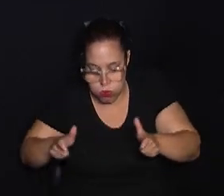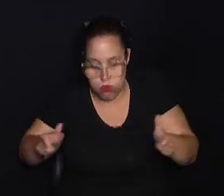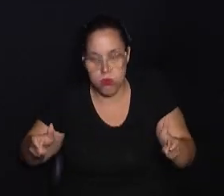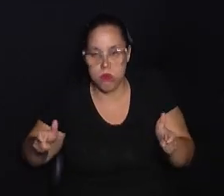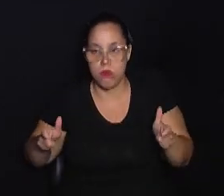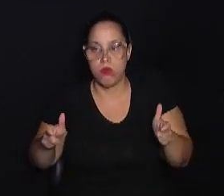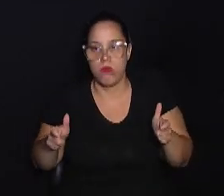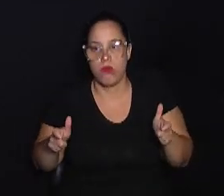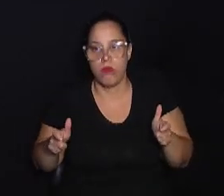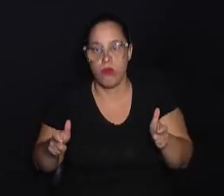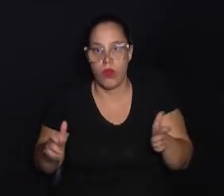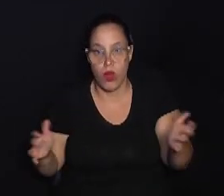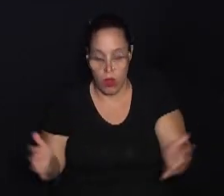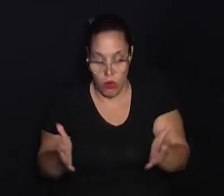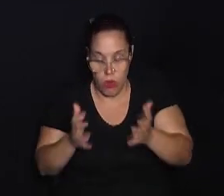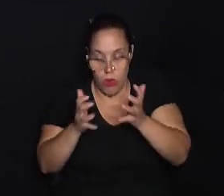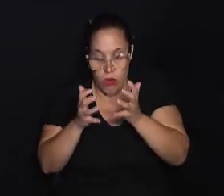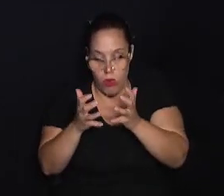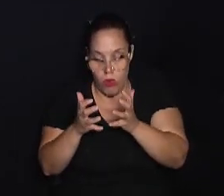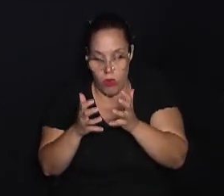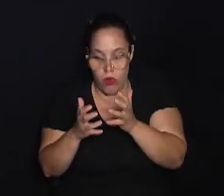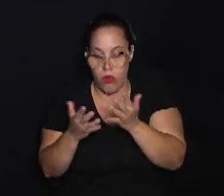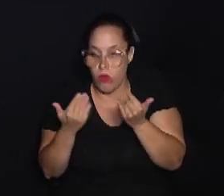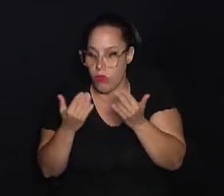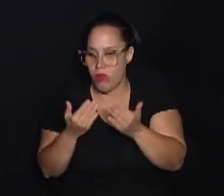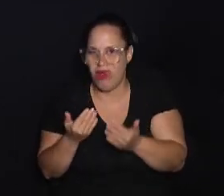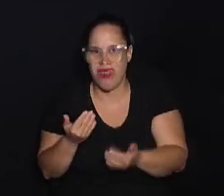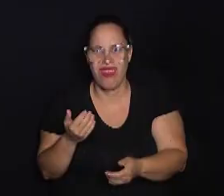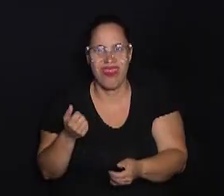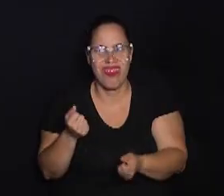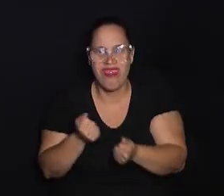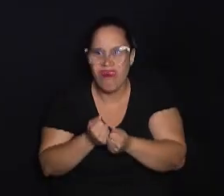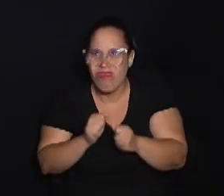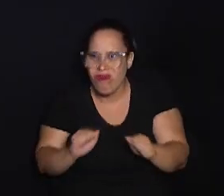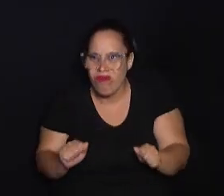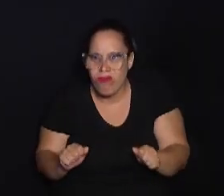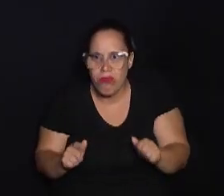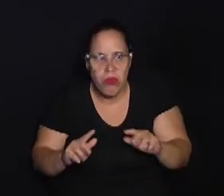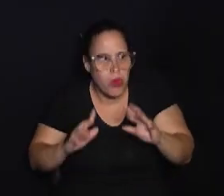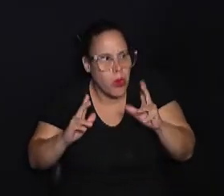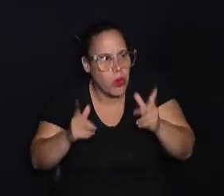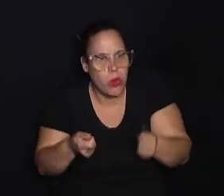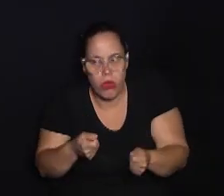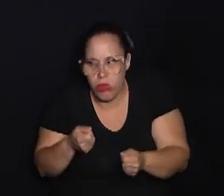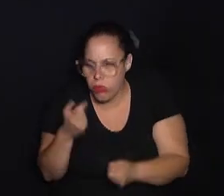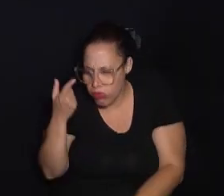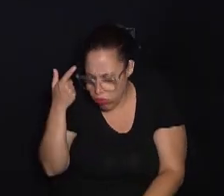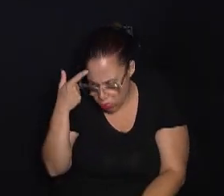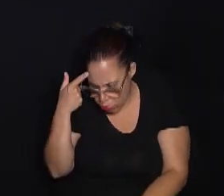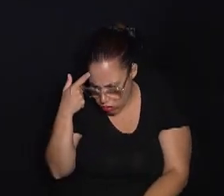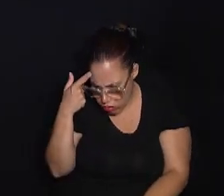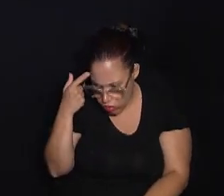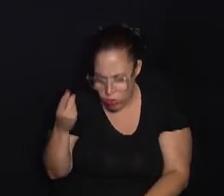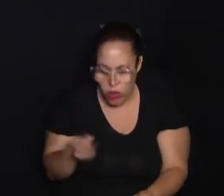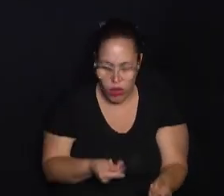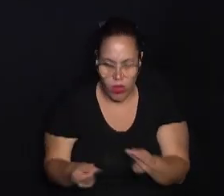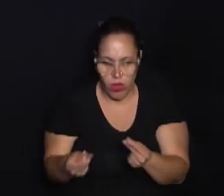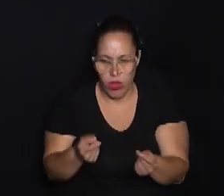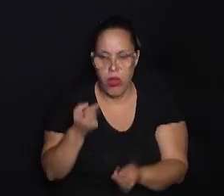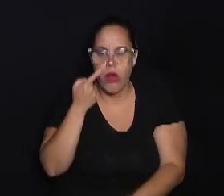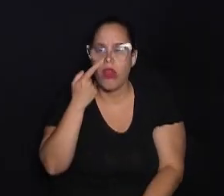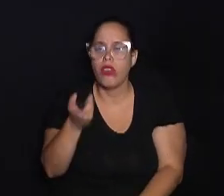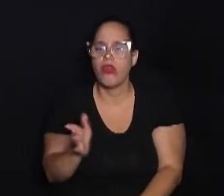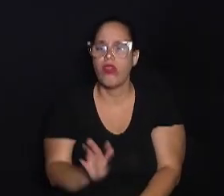rural que produz muito alimento. Então não é possível que a gente tenha todos esses elementos, todos esses recursos, a gente